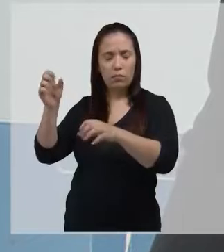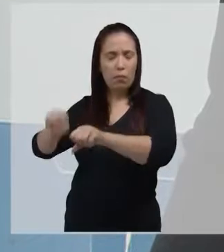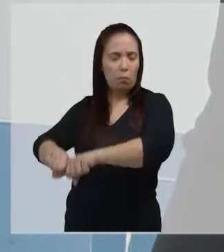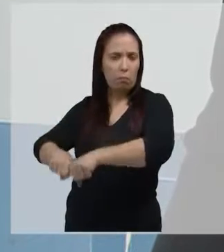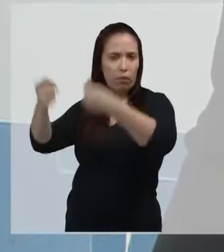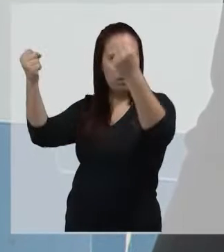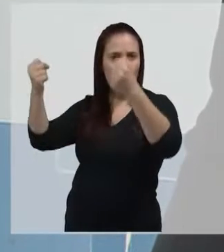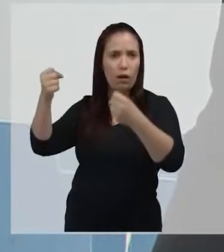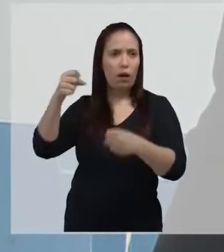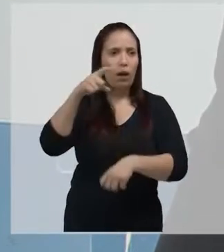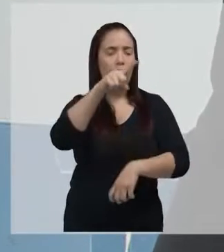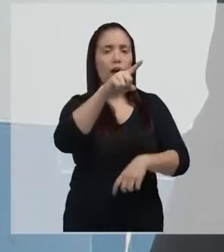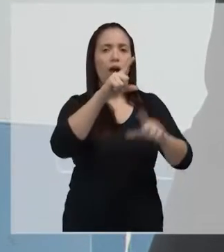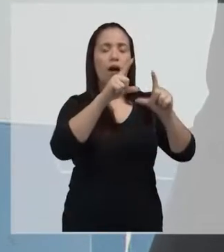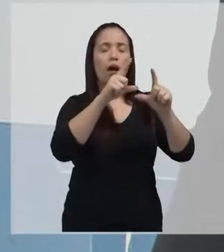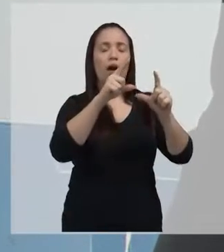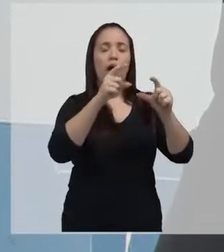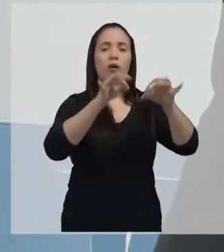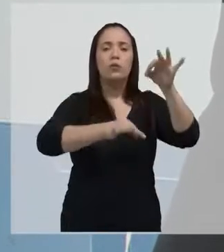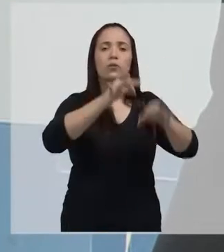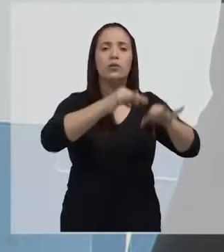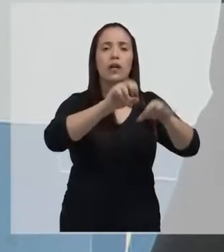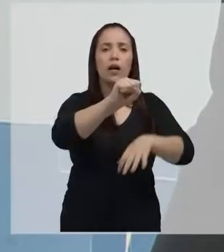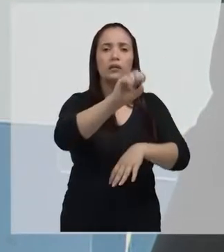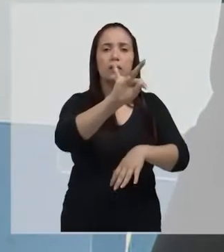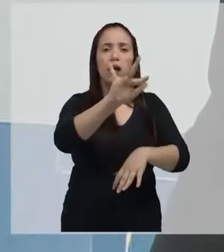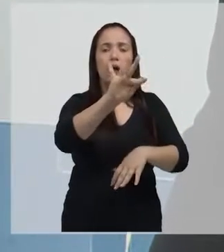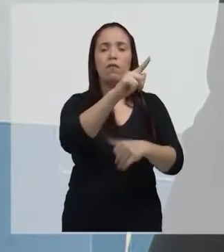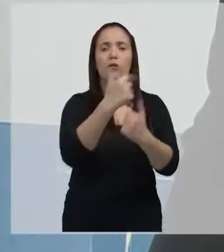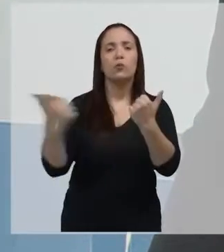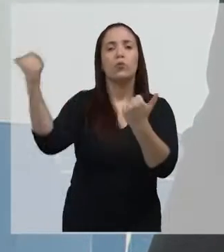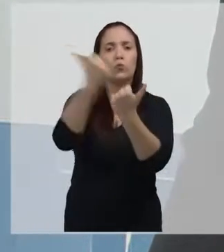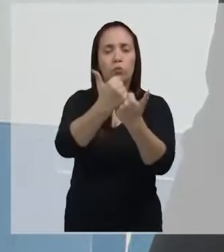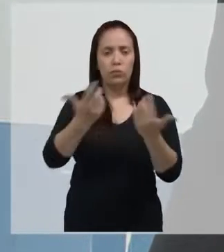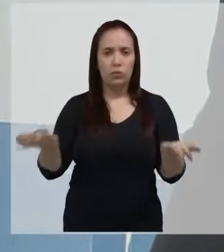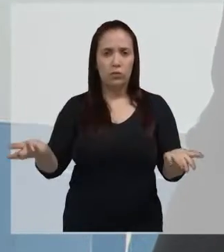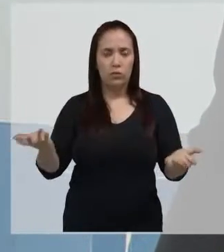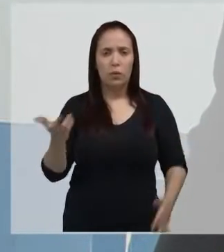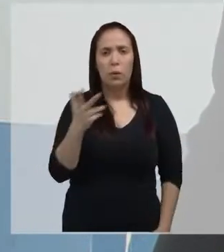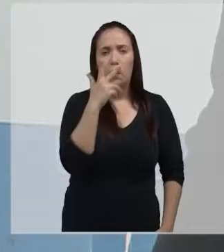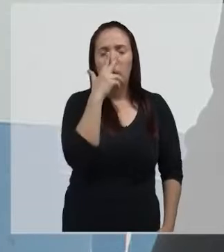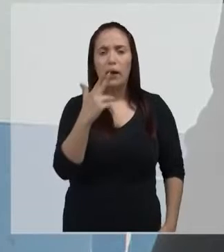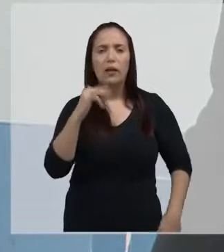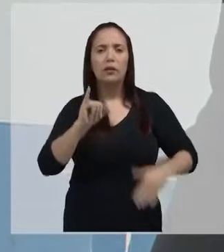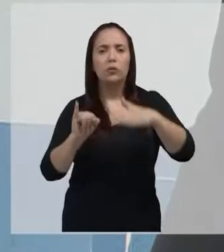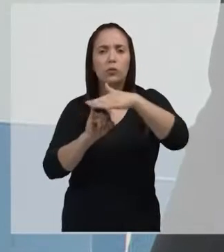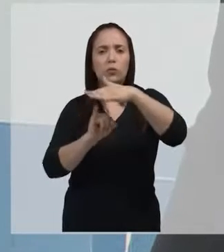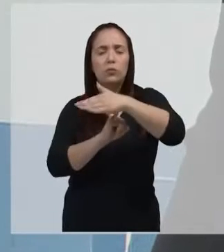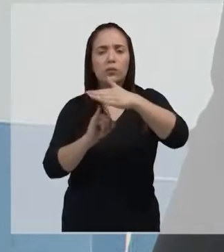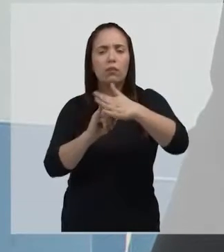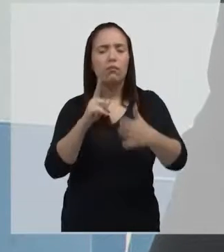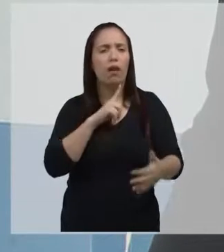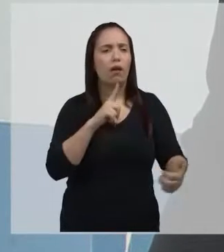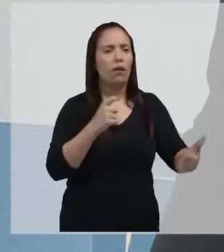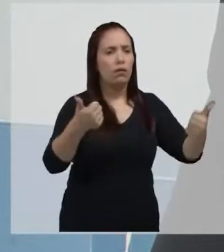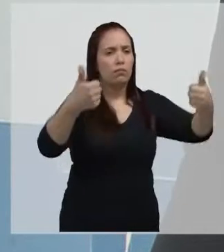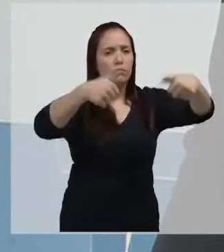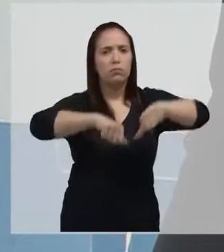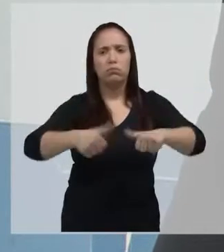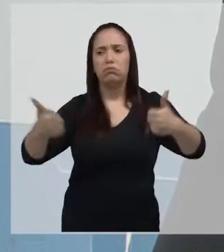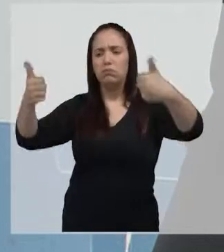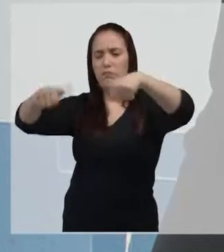está substituindo o Congresso, porque está muito parecido com isso. As nossas instituições estão doentes, nós vivemos realmente